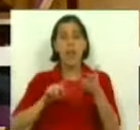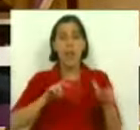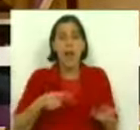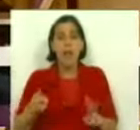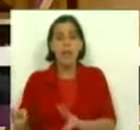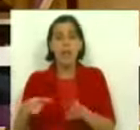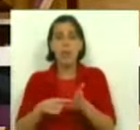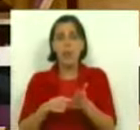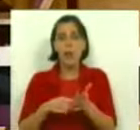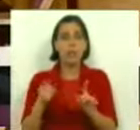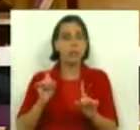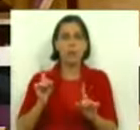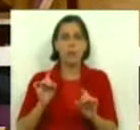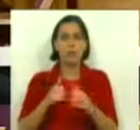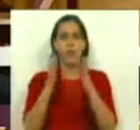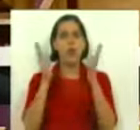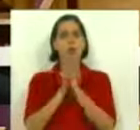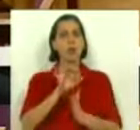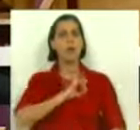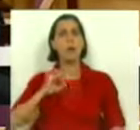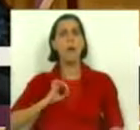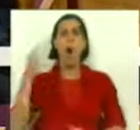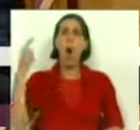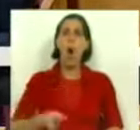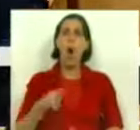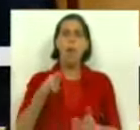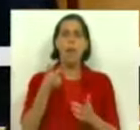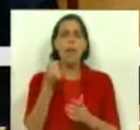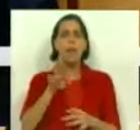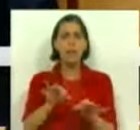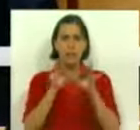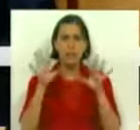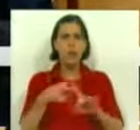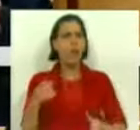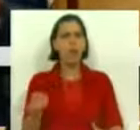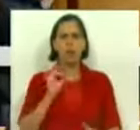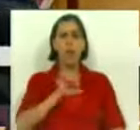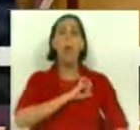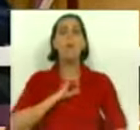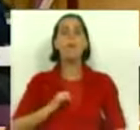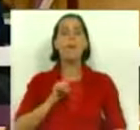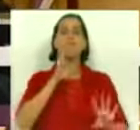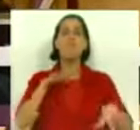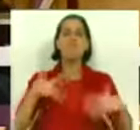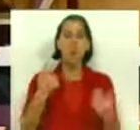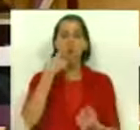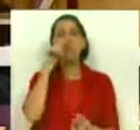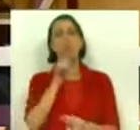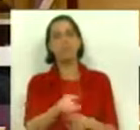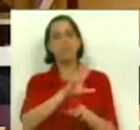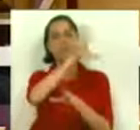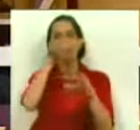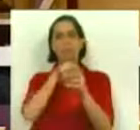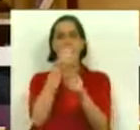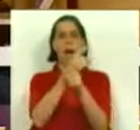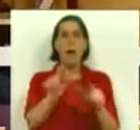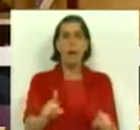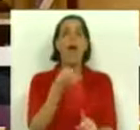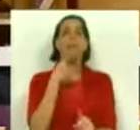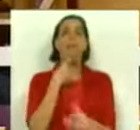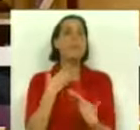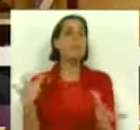das alterações. É que não ficam todos os proprietários obrigados a uma taxa igual. Os proprietários podem optar pelo englobamento.